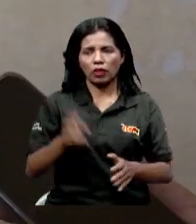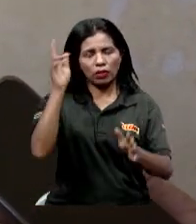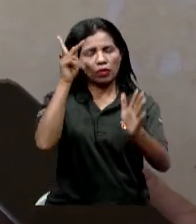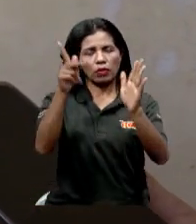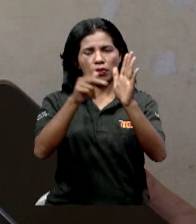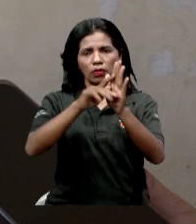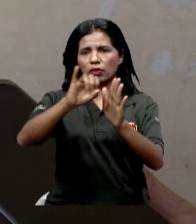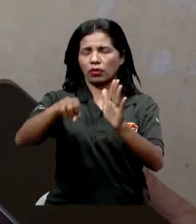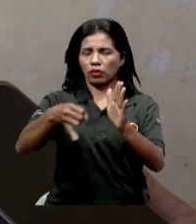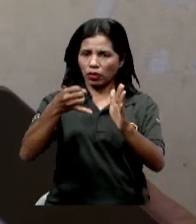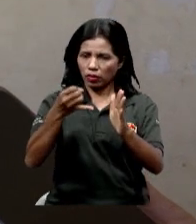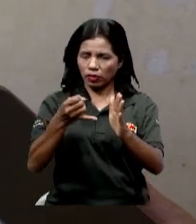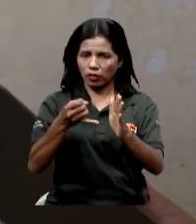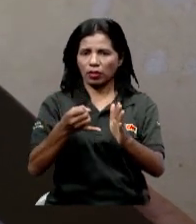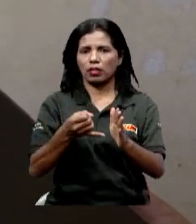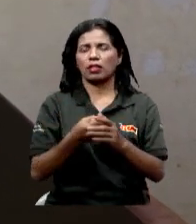fotojornalismo,